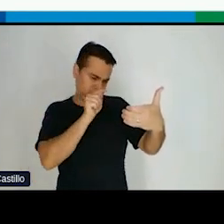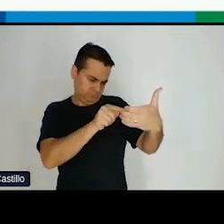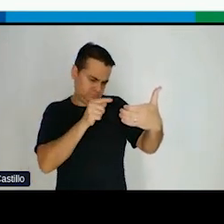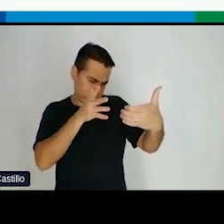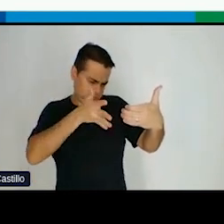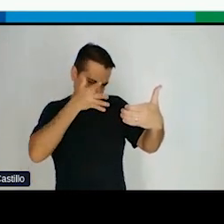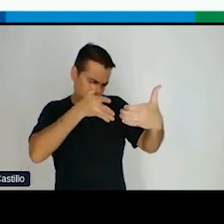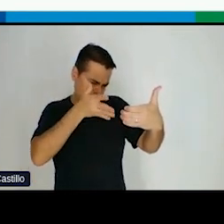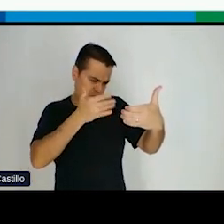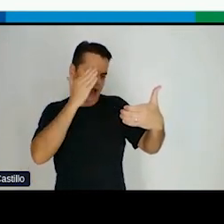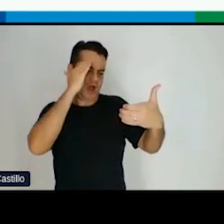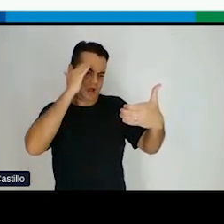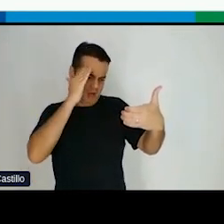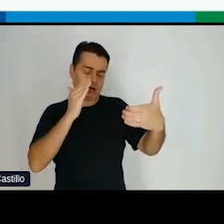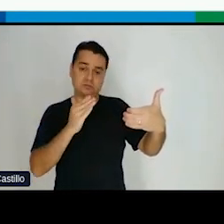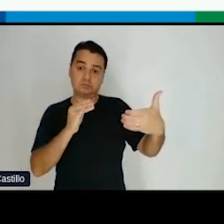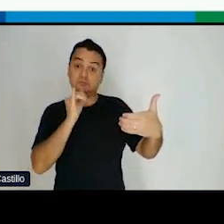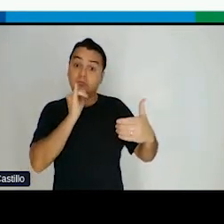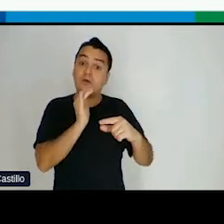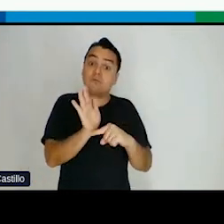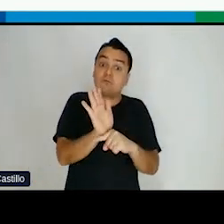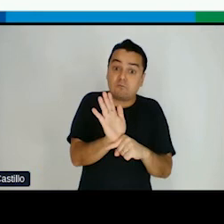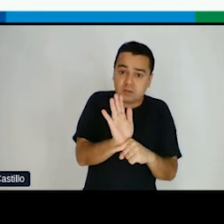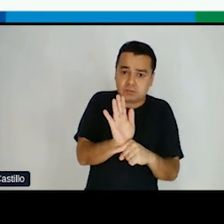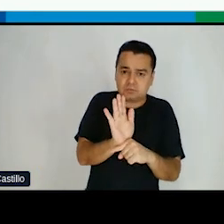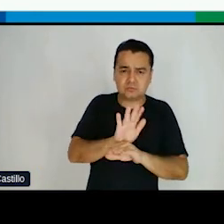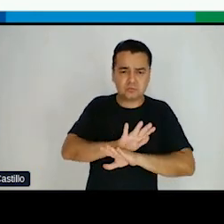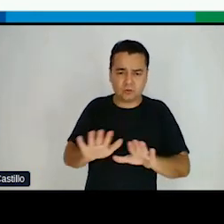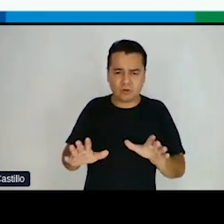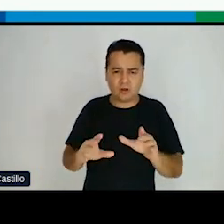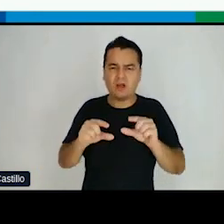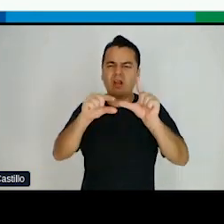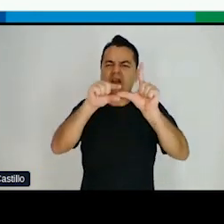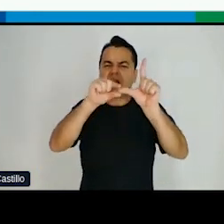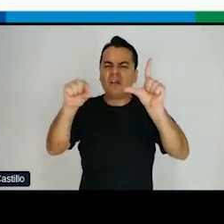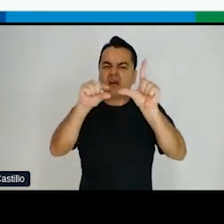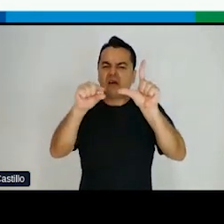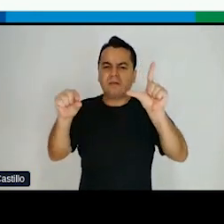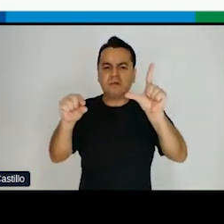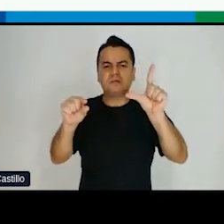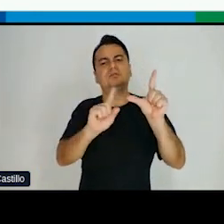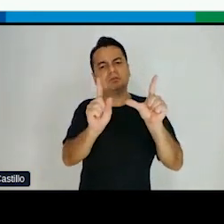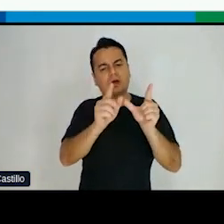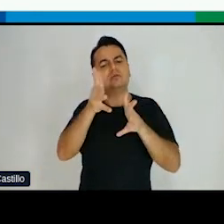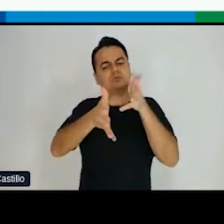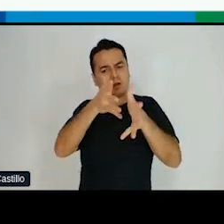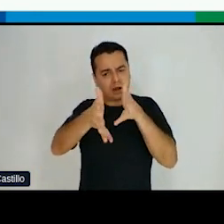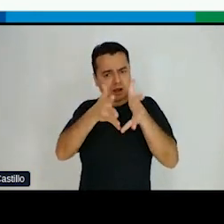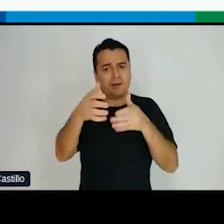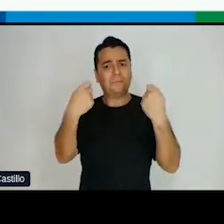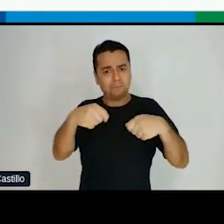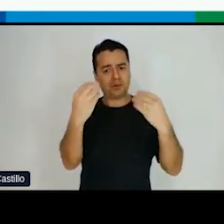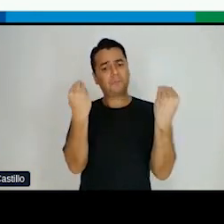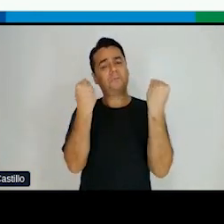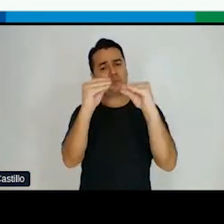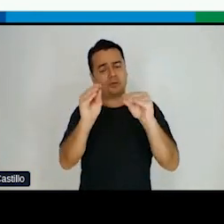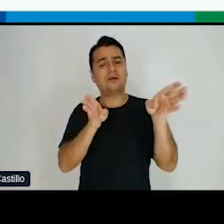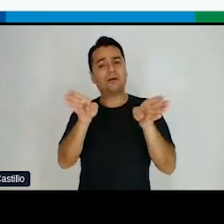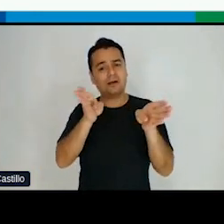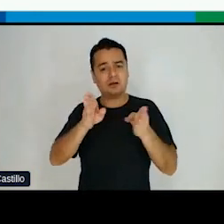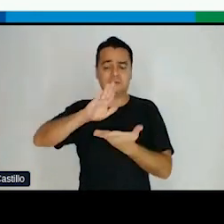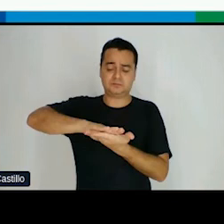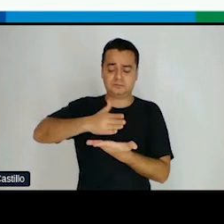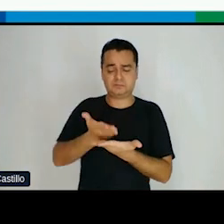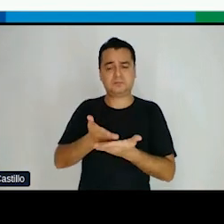Precisa. Então, eu coloquei um vídeo, eu não vou deixar apenas uma legenda, eu vou colocar lá também o intérprete